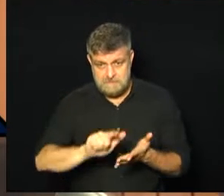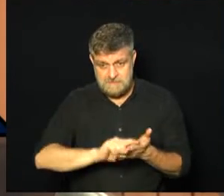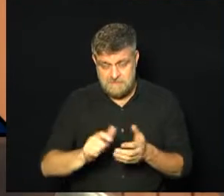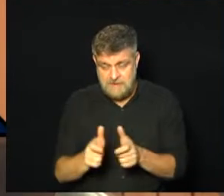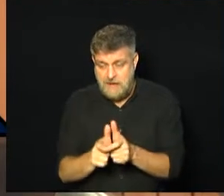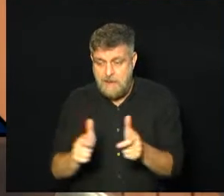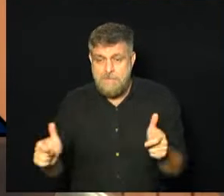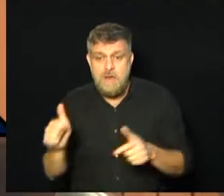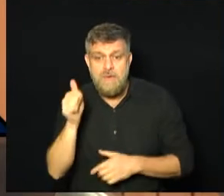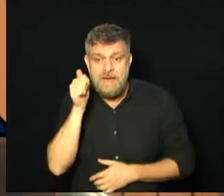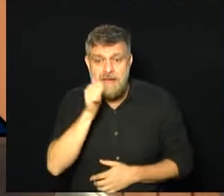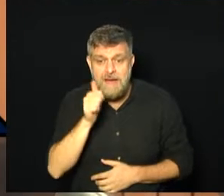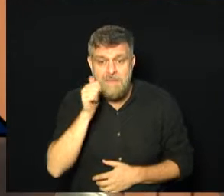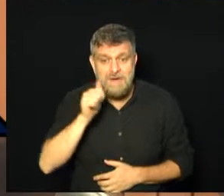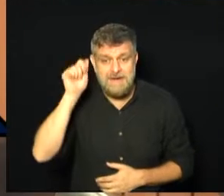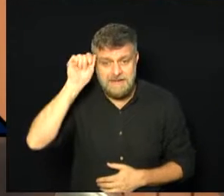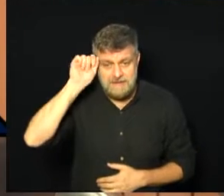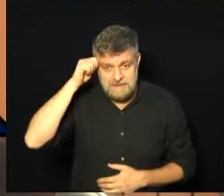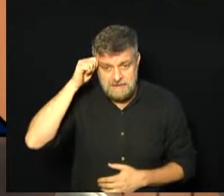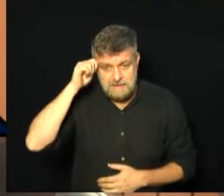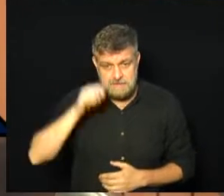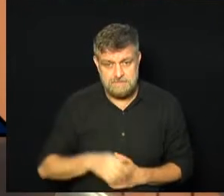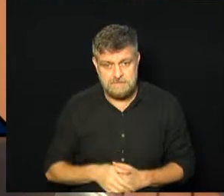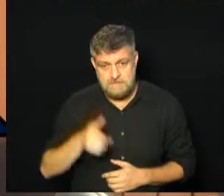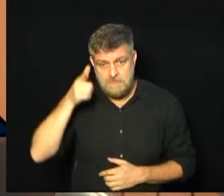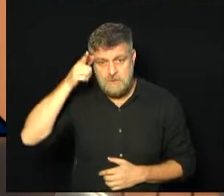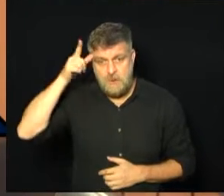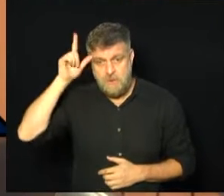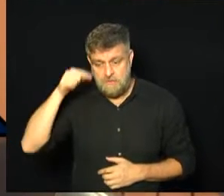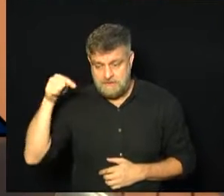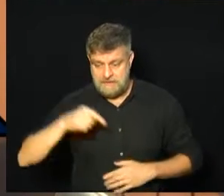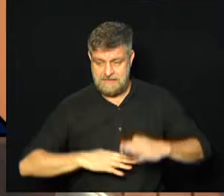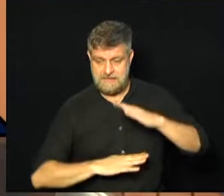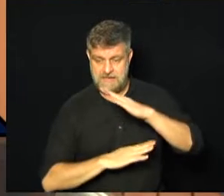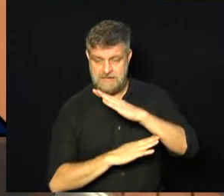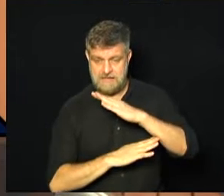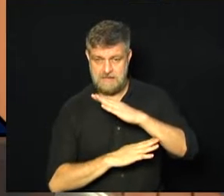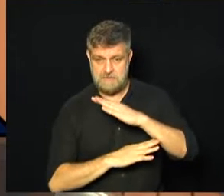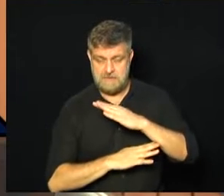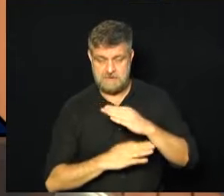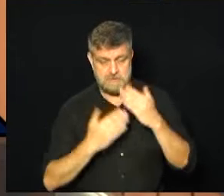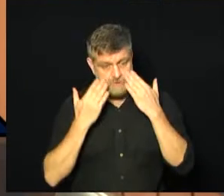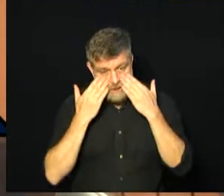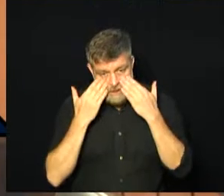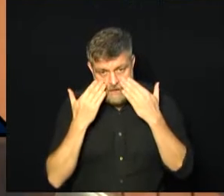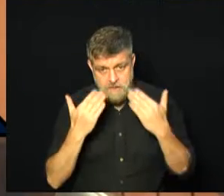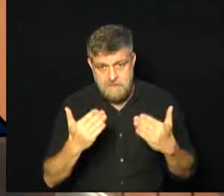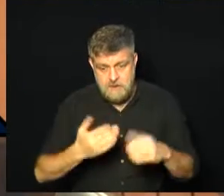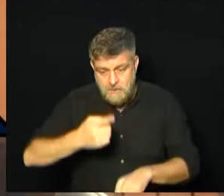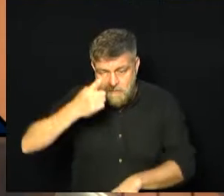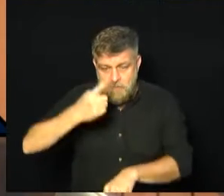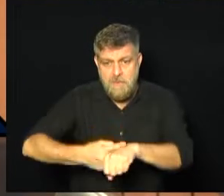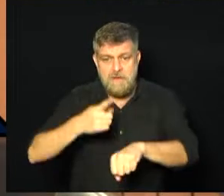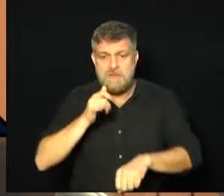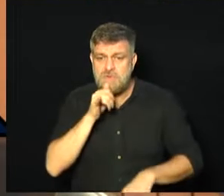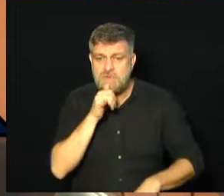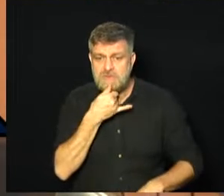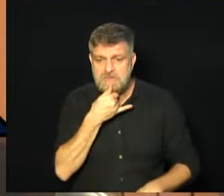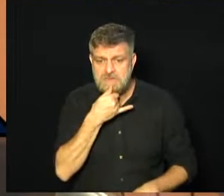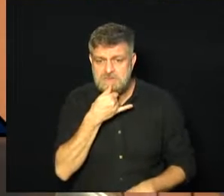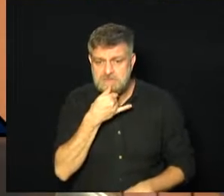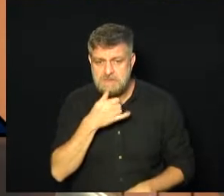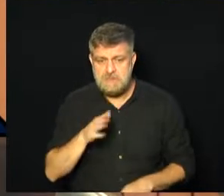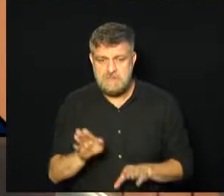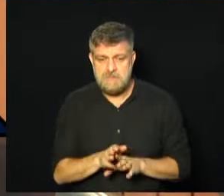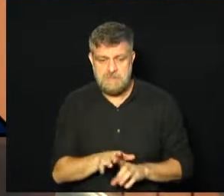negras, ontem a gente presenciou nessa casa um momento muito triste, que também atacou